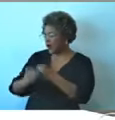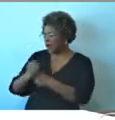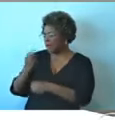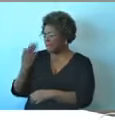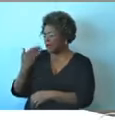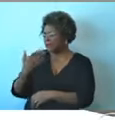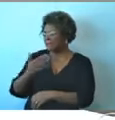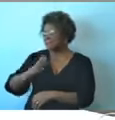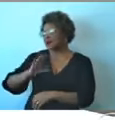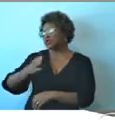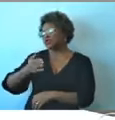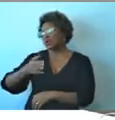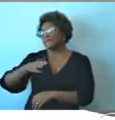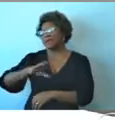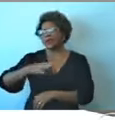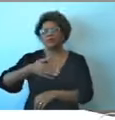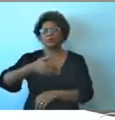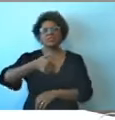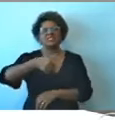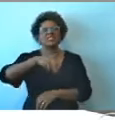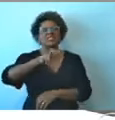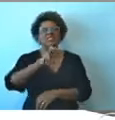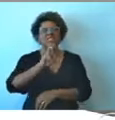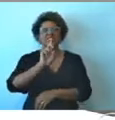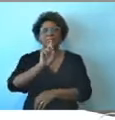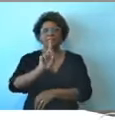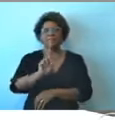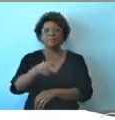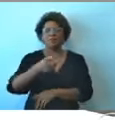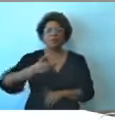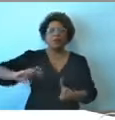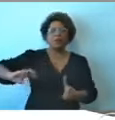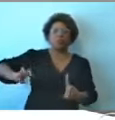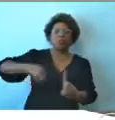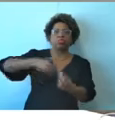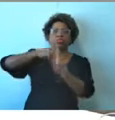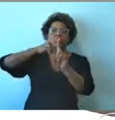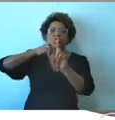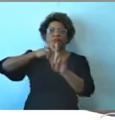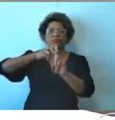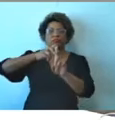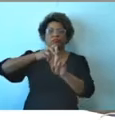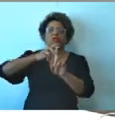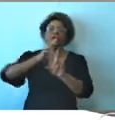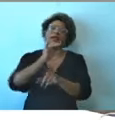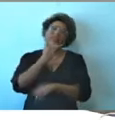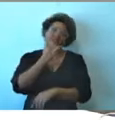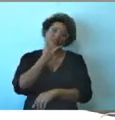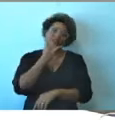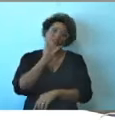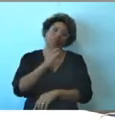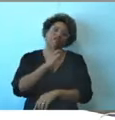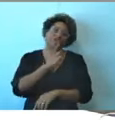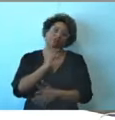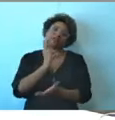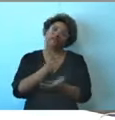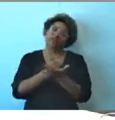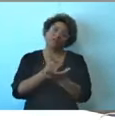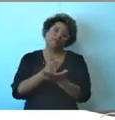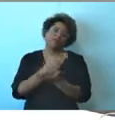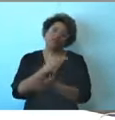acidentes envolvendo motos, e todo acidente com moto tem vítima, né? Dificilmente não vai